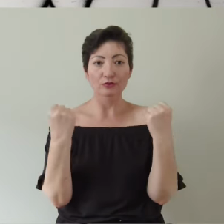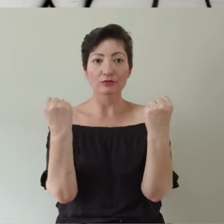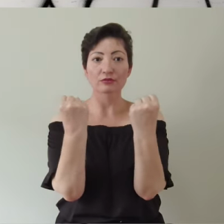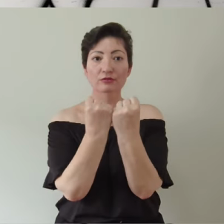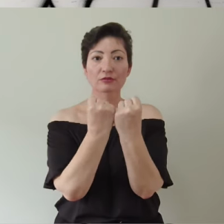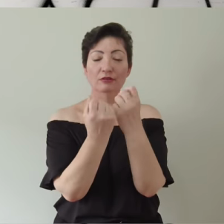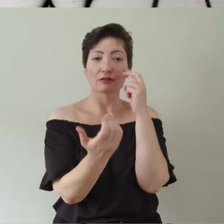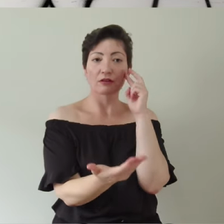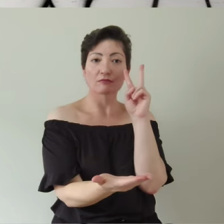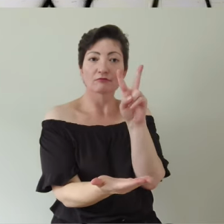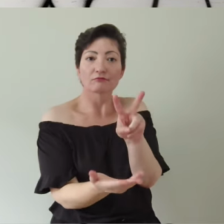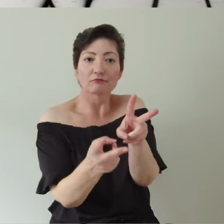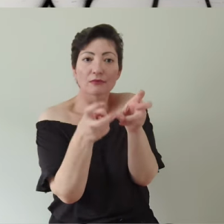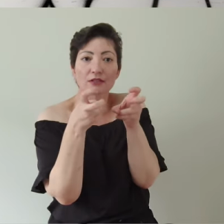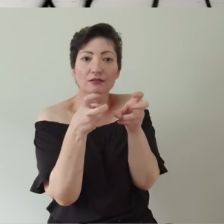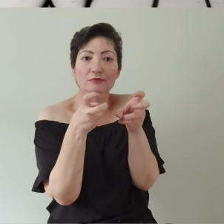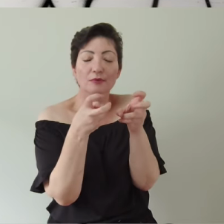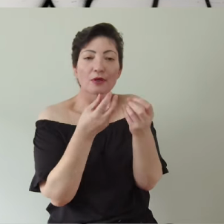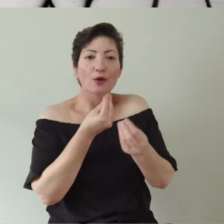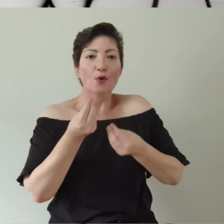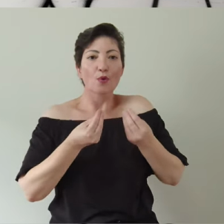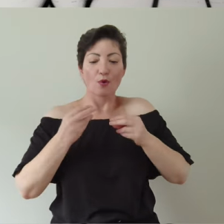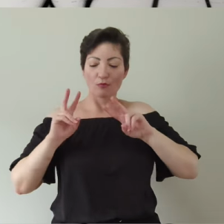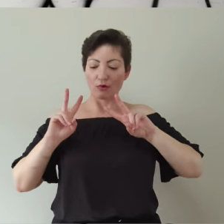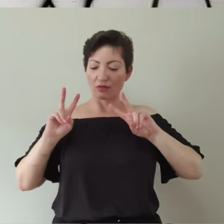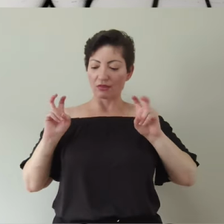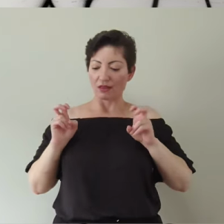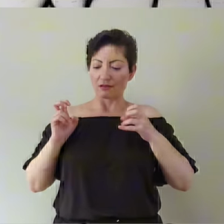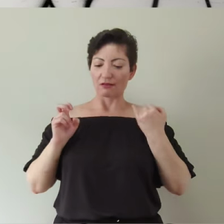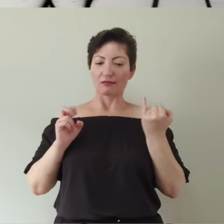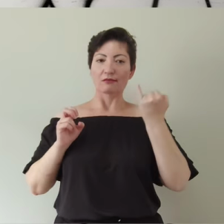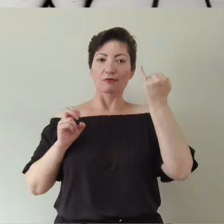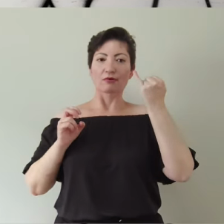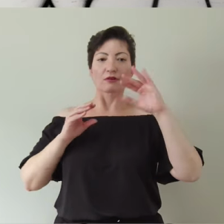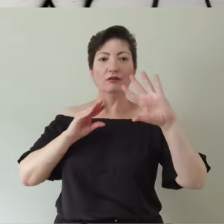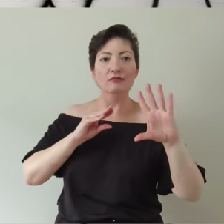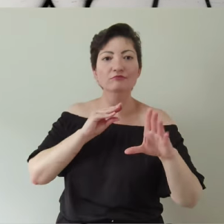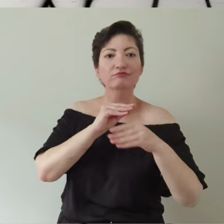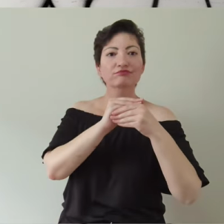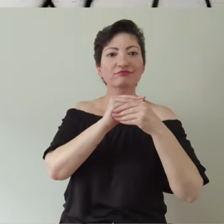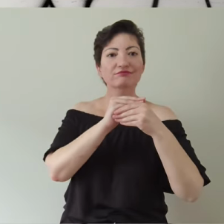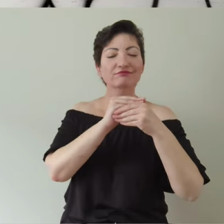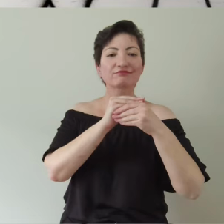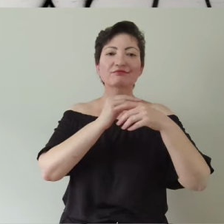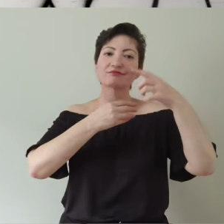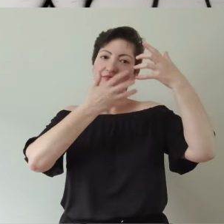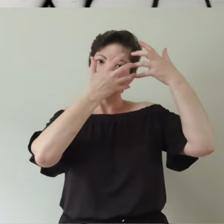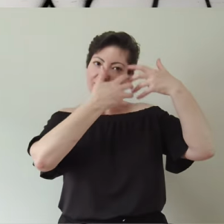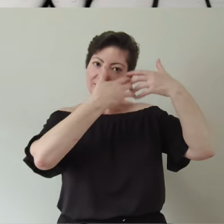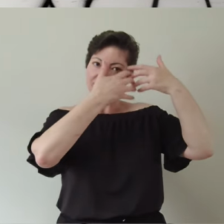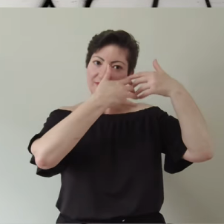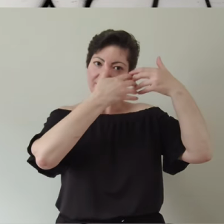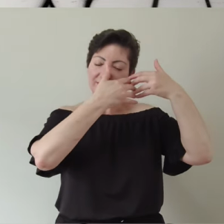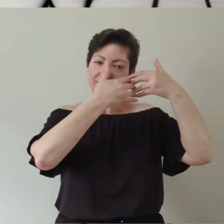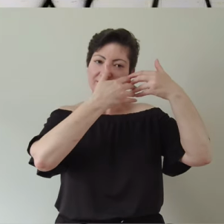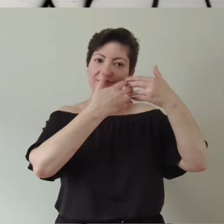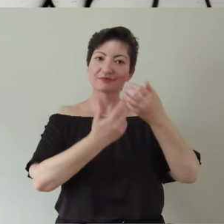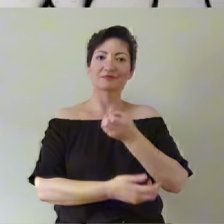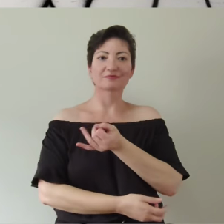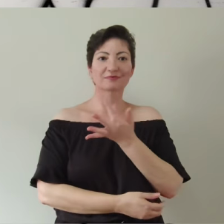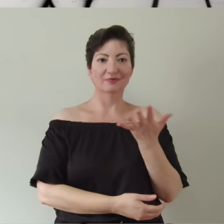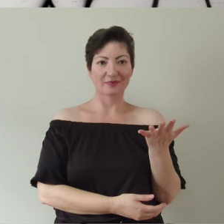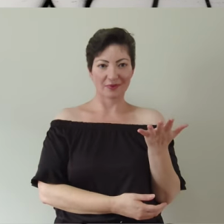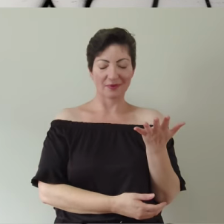sociedade e ver, assim, de que forma a gente pode abordar algum tema que possa criar alguma reflexão, criar